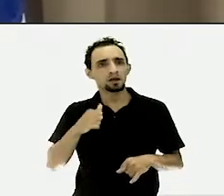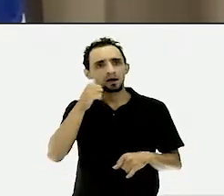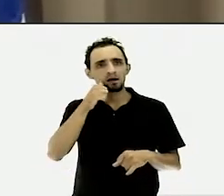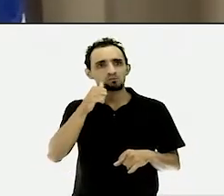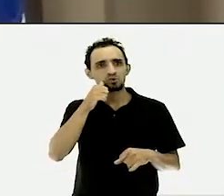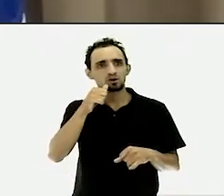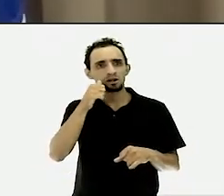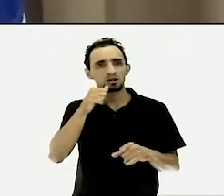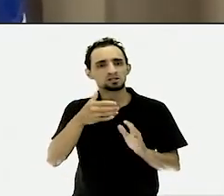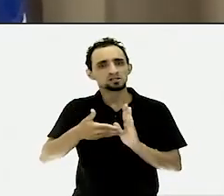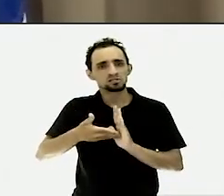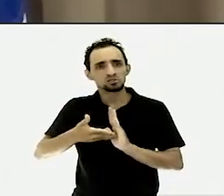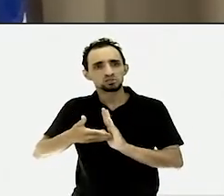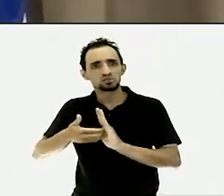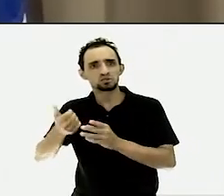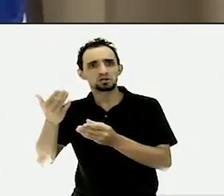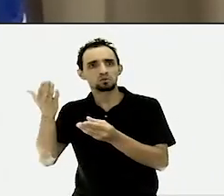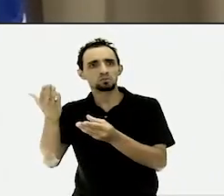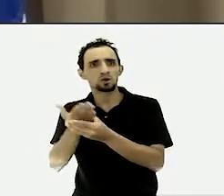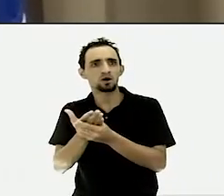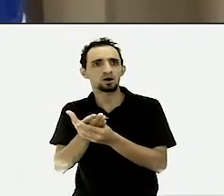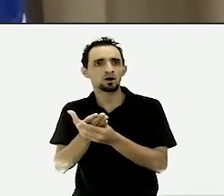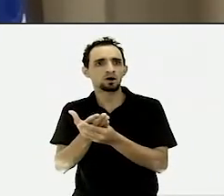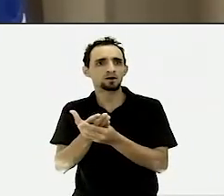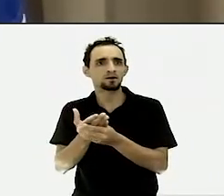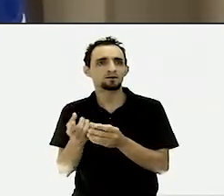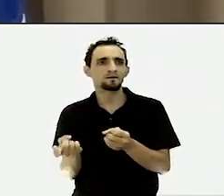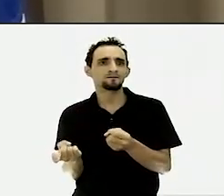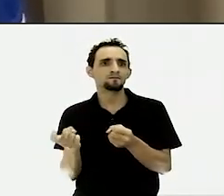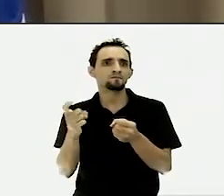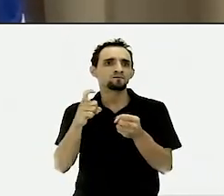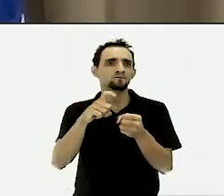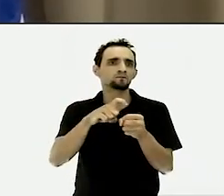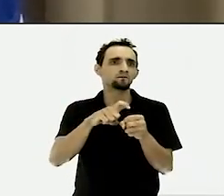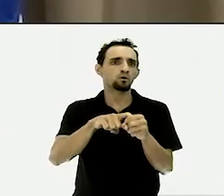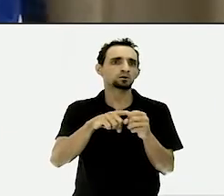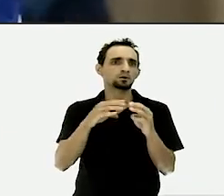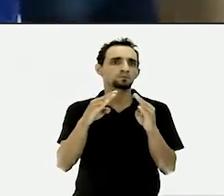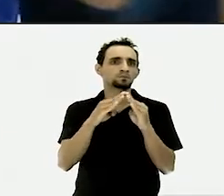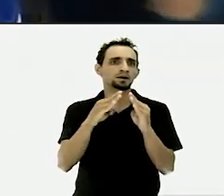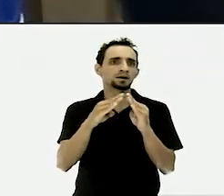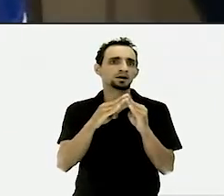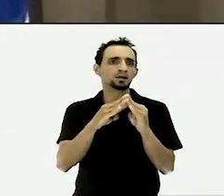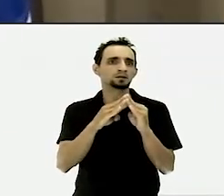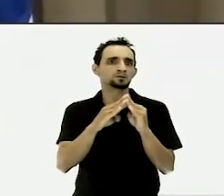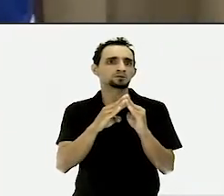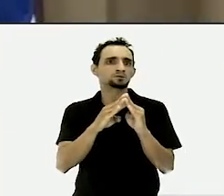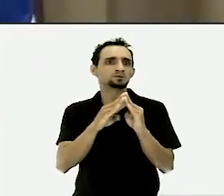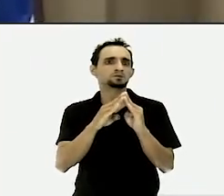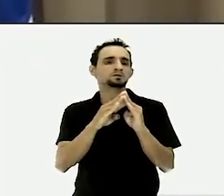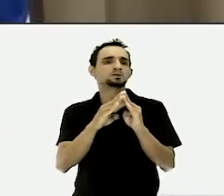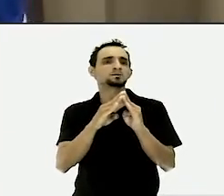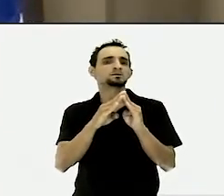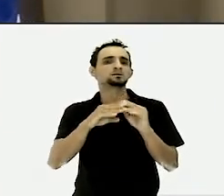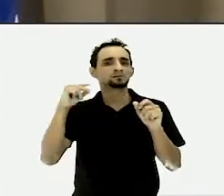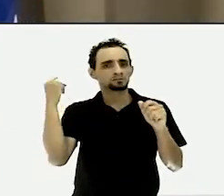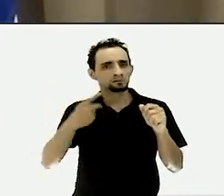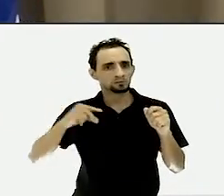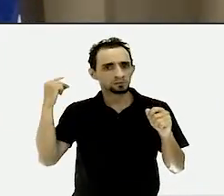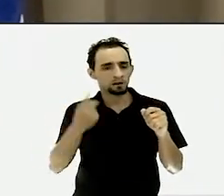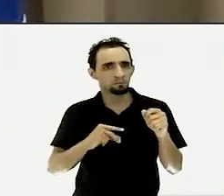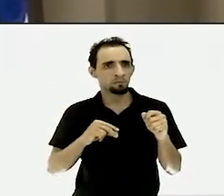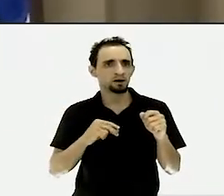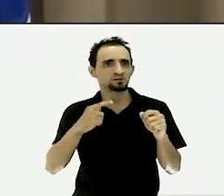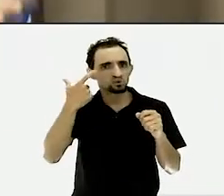delegacia, aí ele volta para casa, apanha, aí acaba acontecendo realmente o feminicídio, que acaba